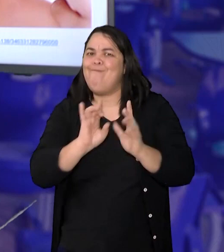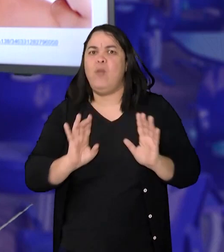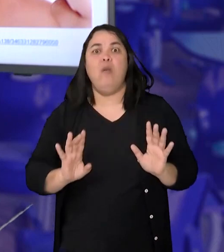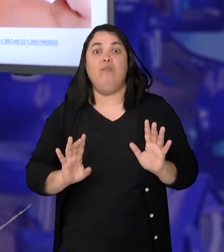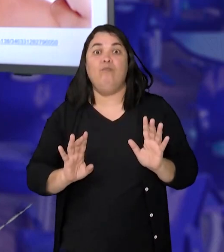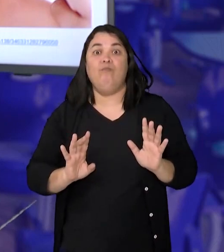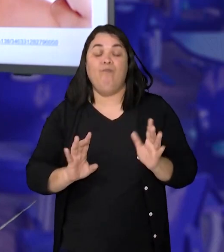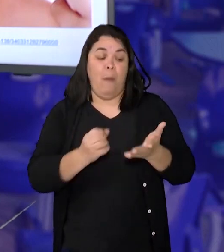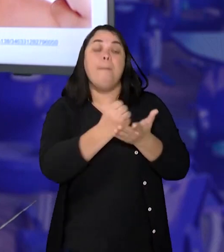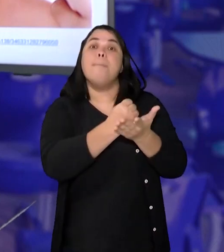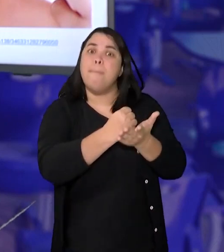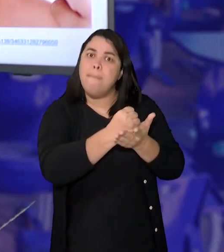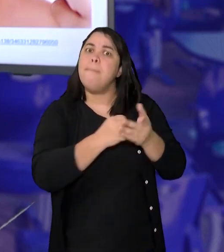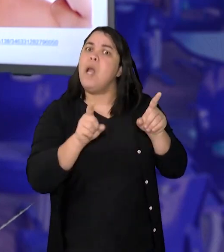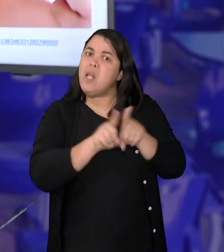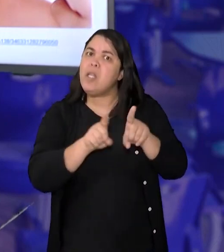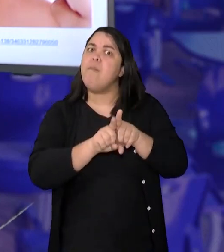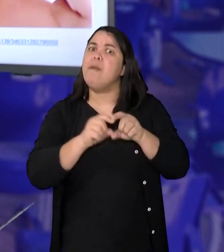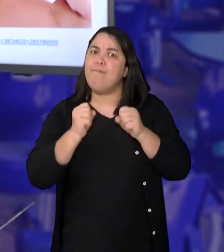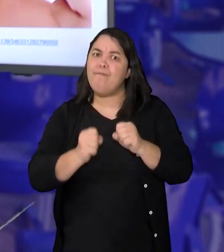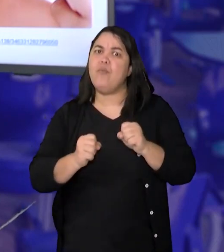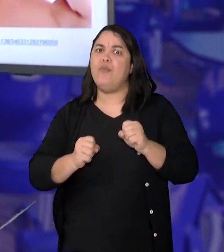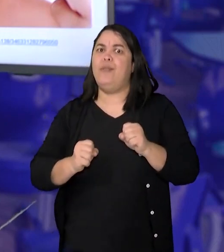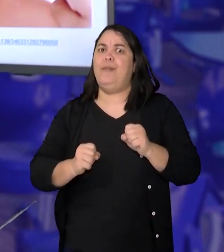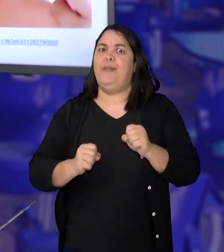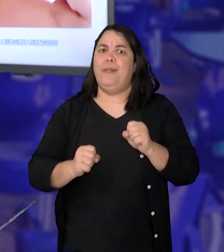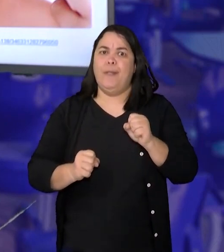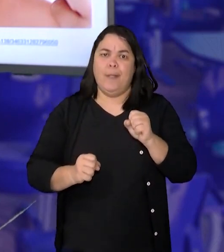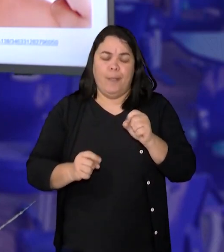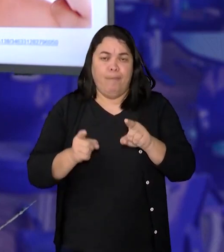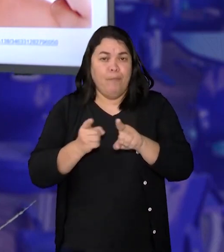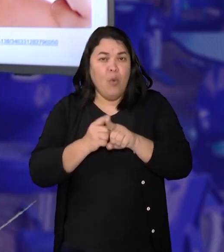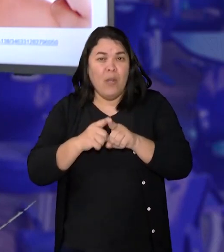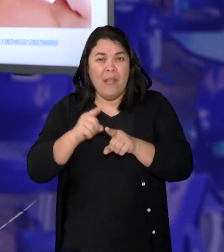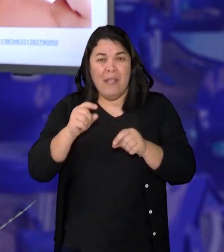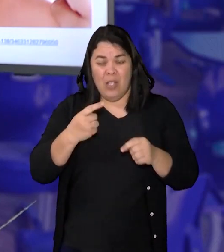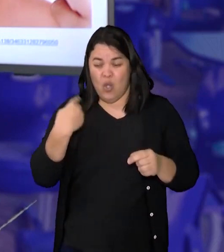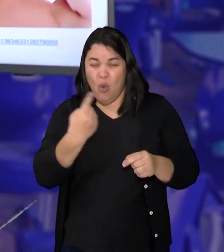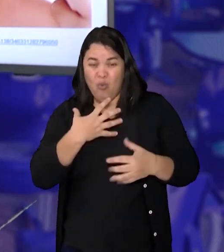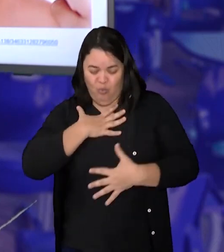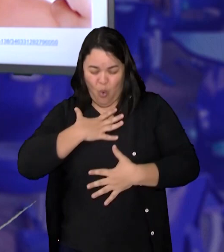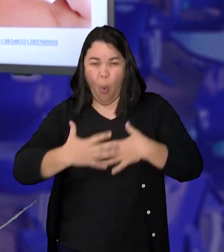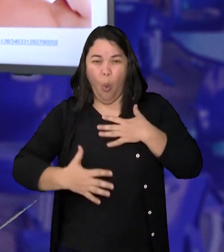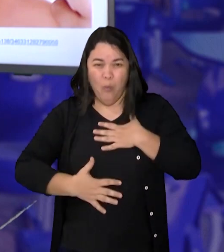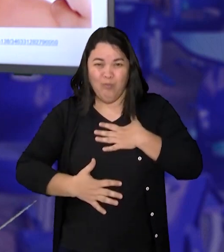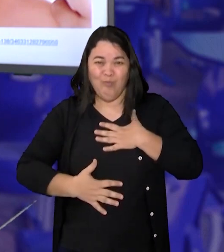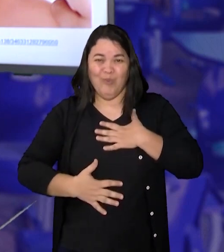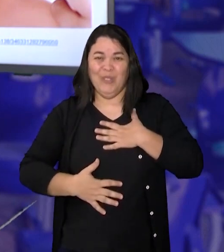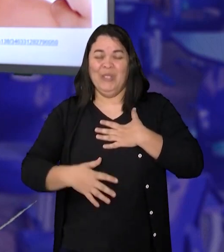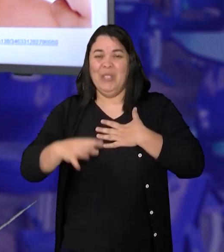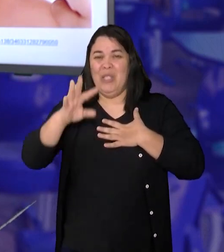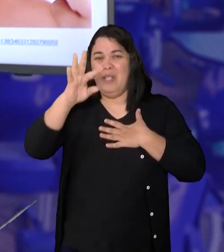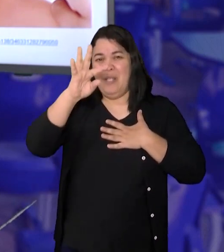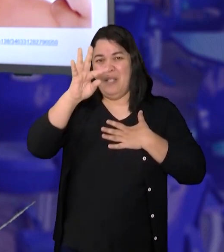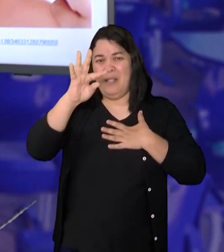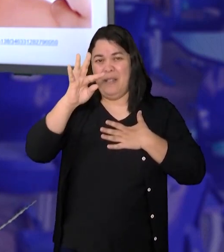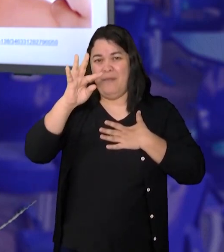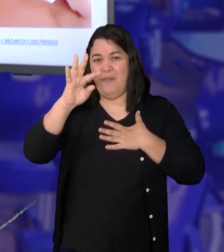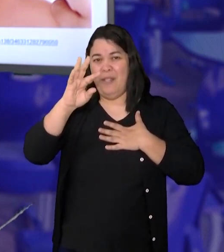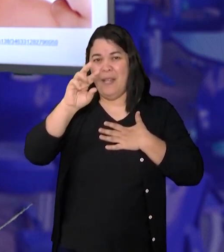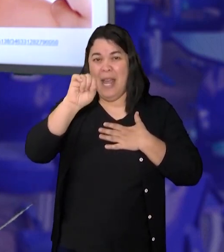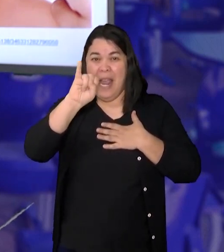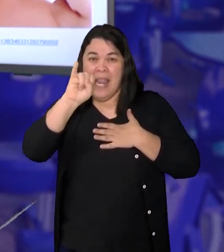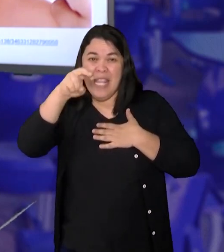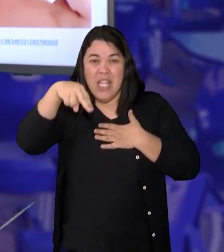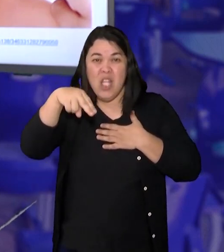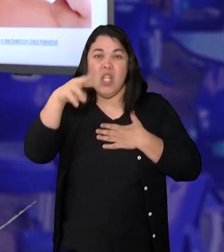acontecer quando a gente toma medicamento também, porque a gente fica intoxicado. a gente ganha uma intoxicação. E